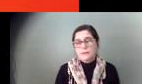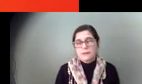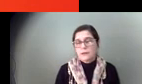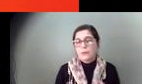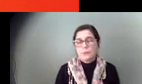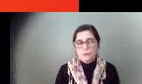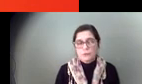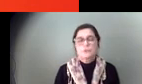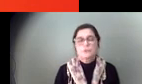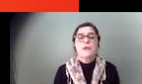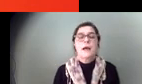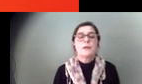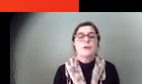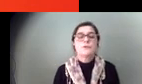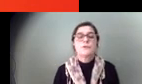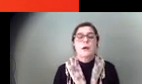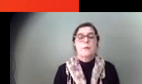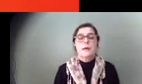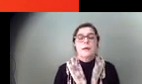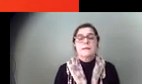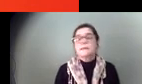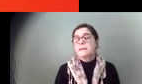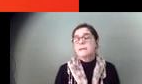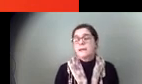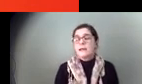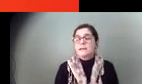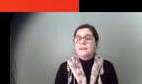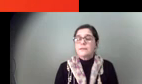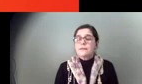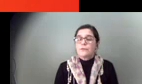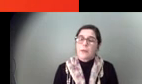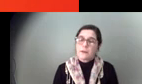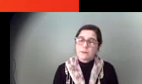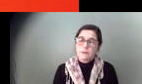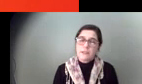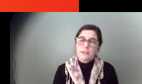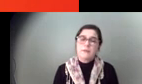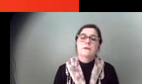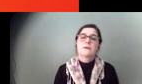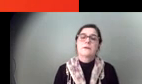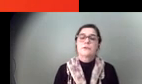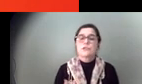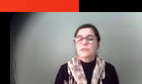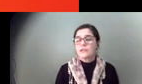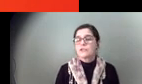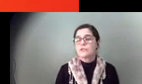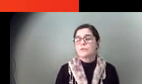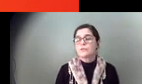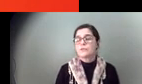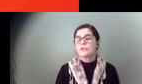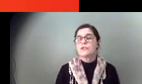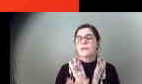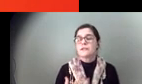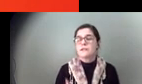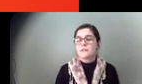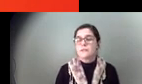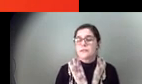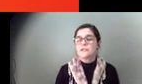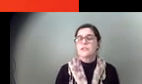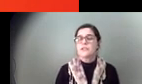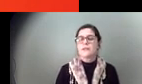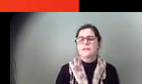disponível, né? Assim, há uns outros horários, mas e esse formato, né? A gente está atingindo o objetivo, ela